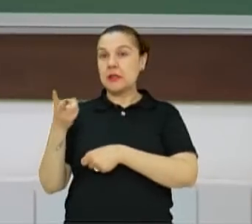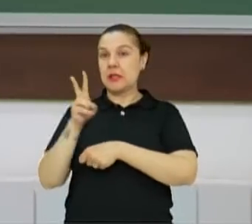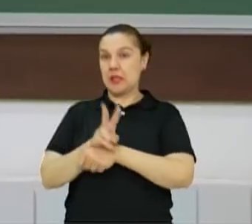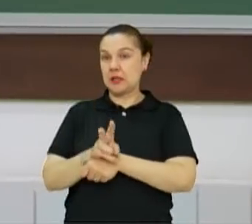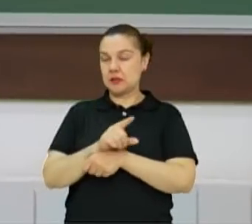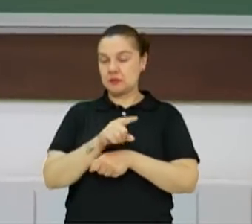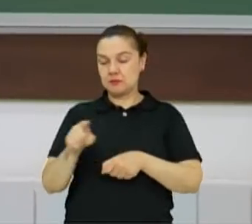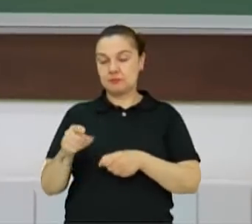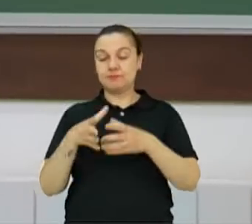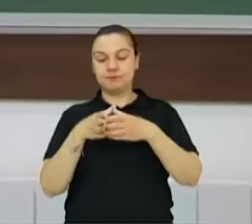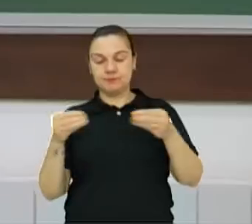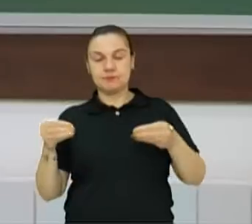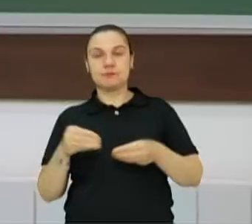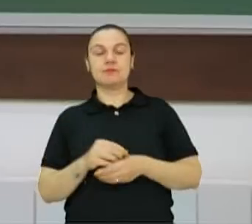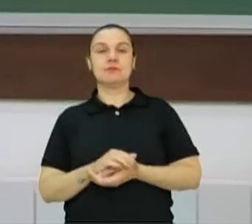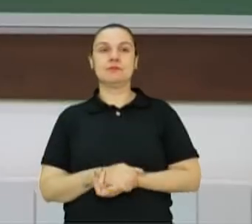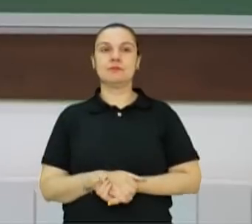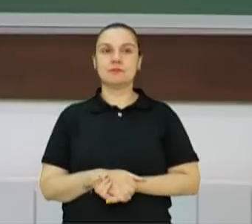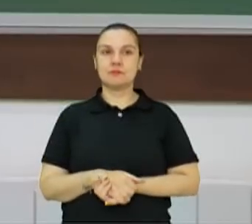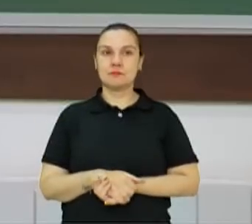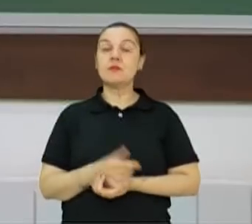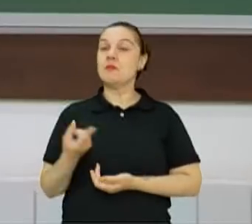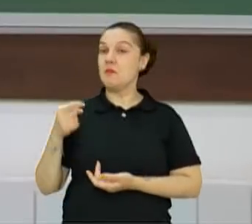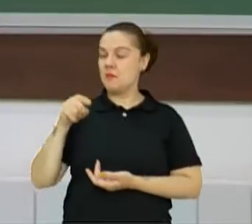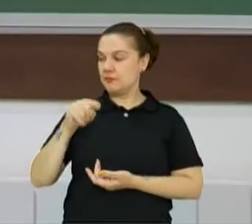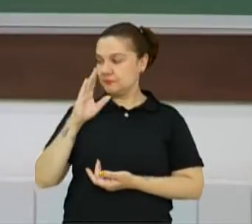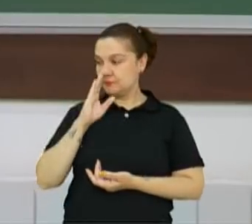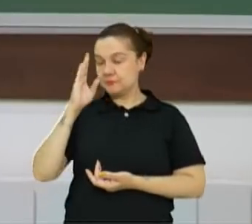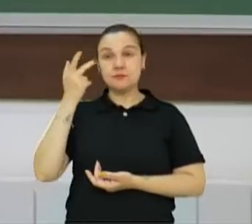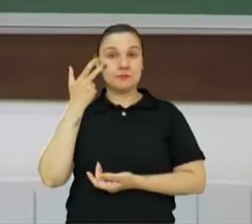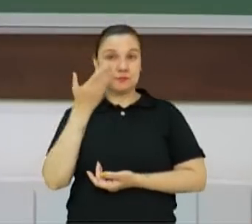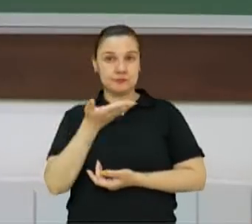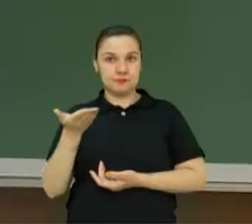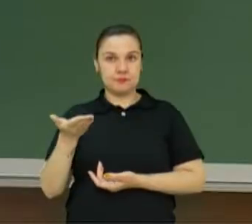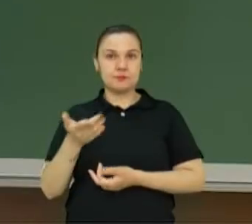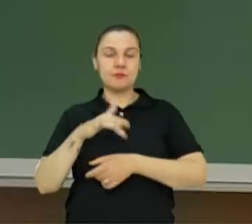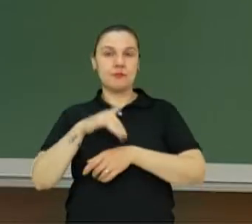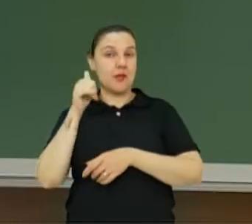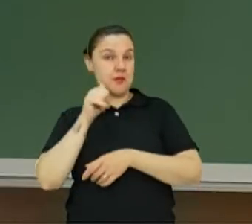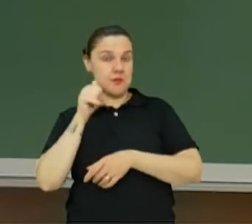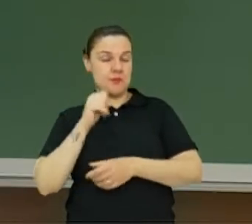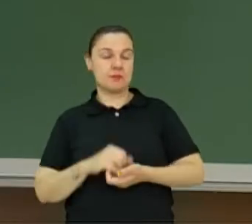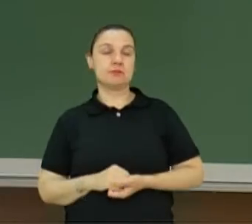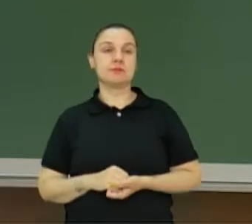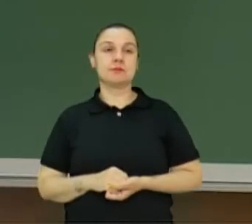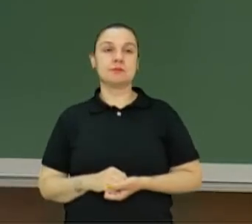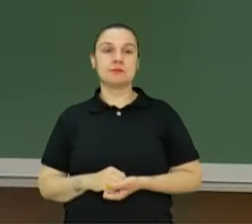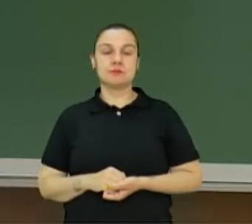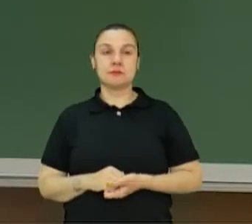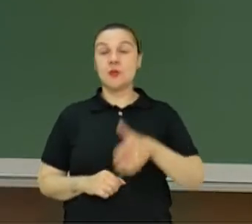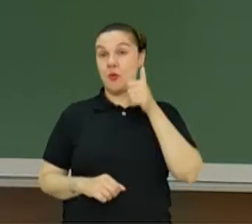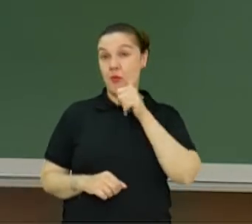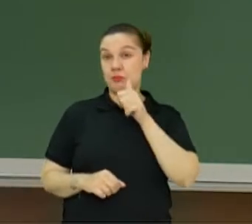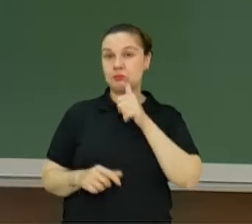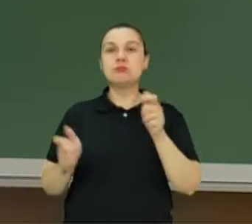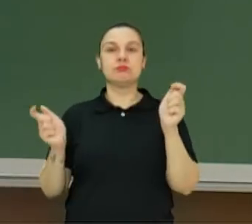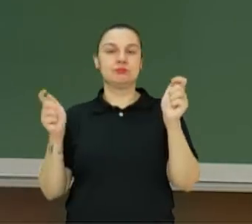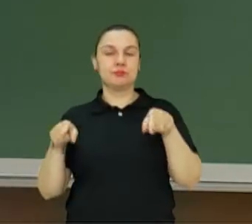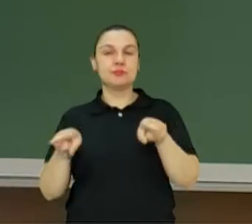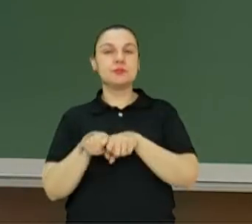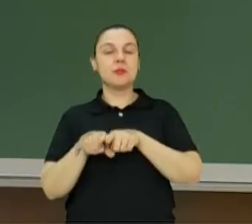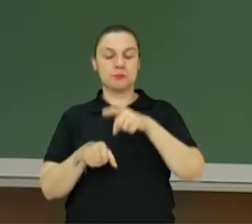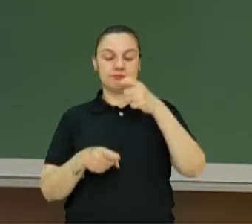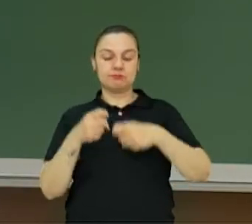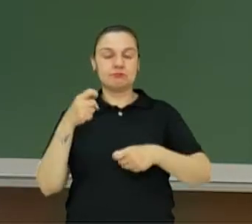para logo estar curado. Mas é bem comum essa doença nas mulheres, tá? E a mulher pode, através do